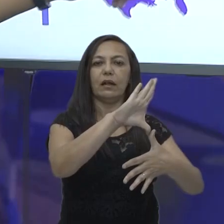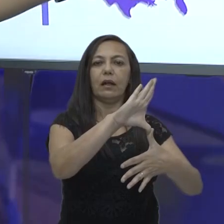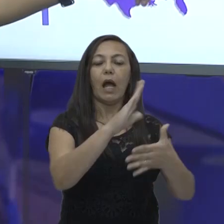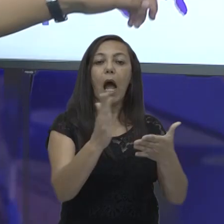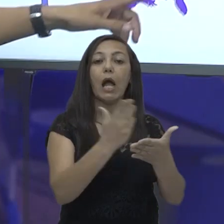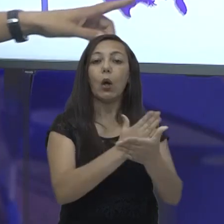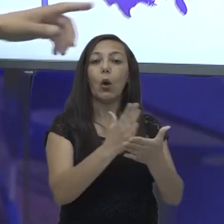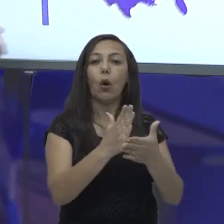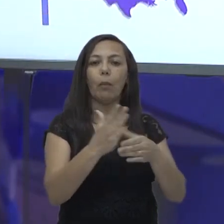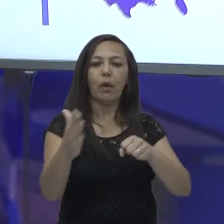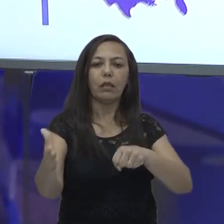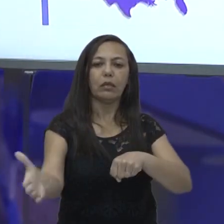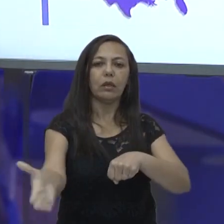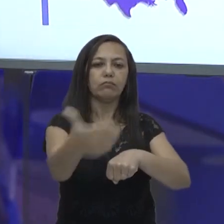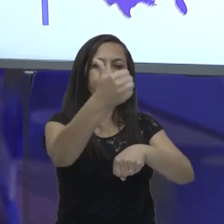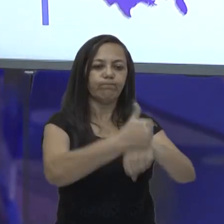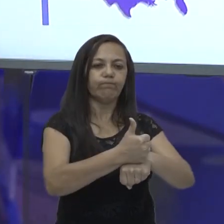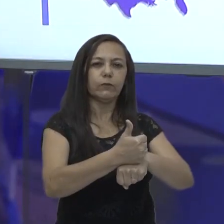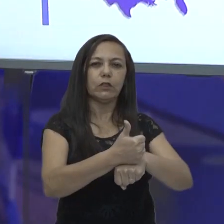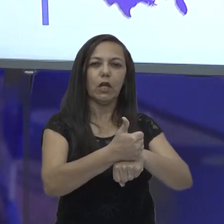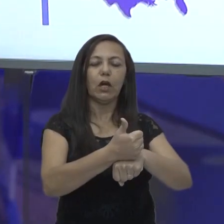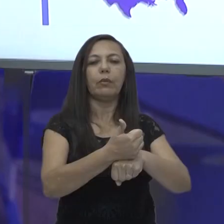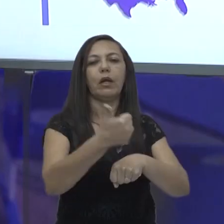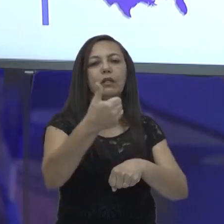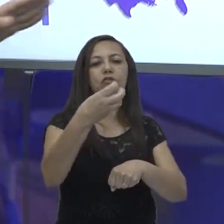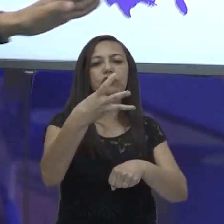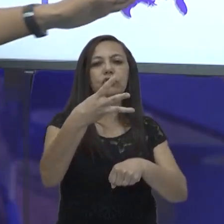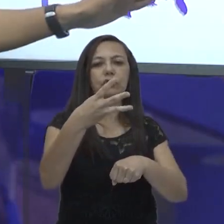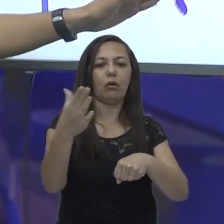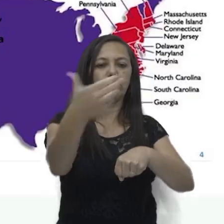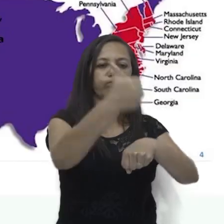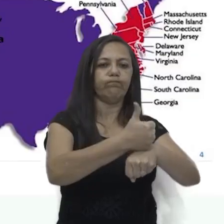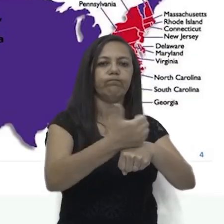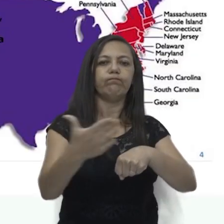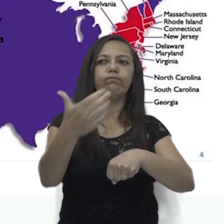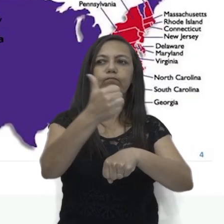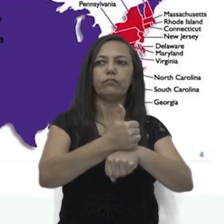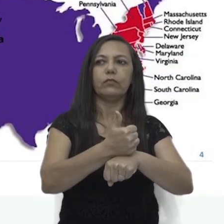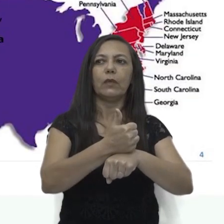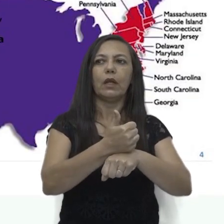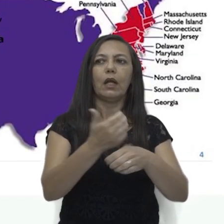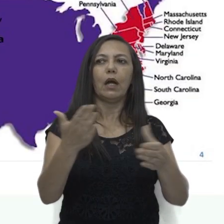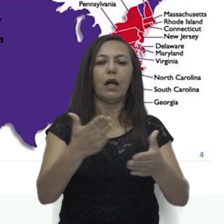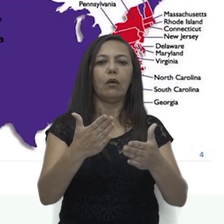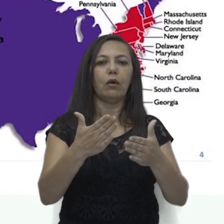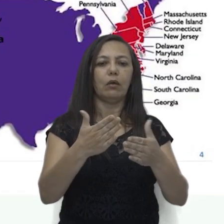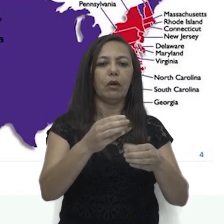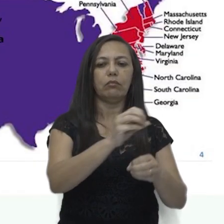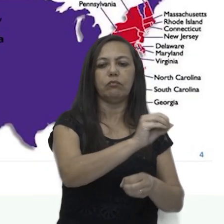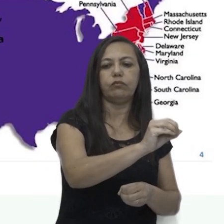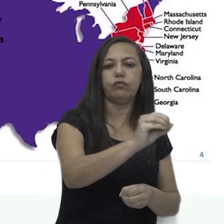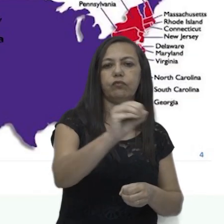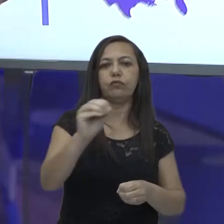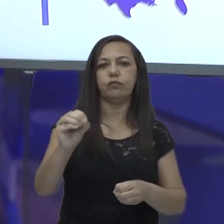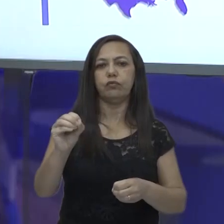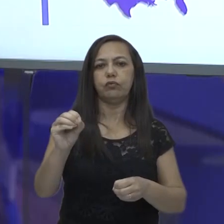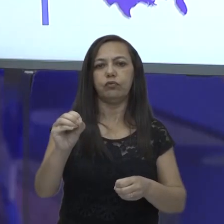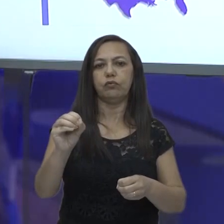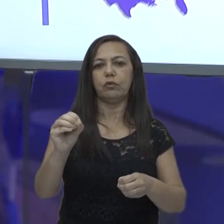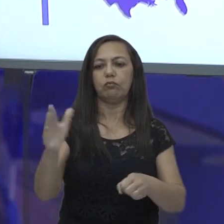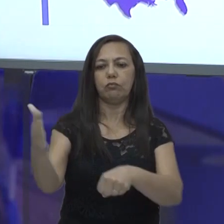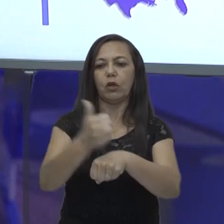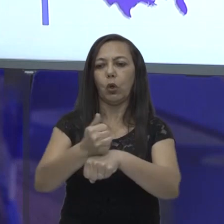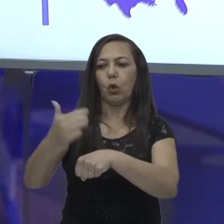colonizar com as 13 colônias e depois vão se estendendo na corrida ou a marcha para o oeste. Essa